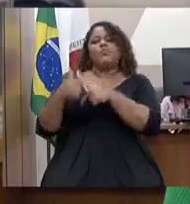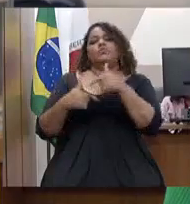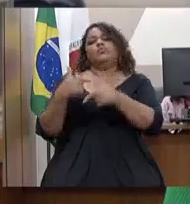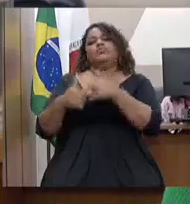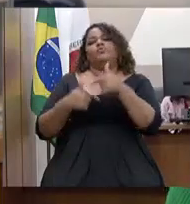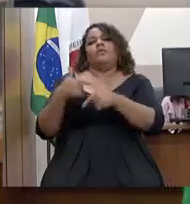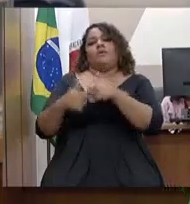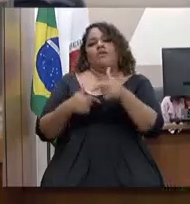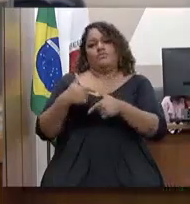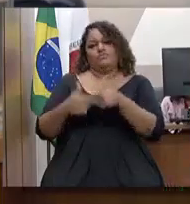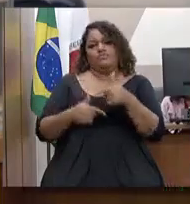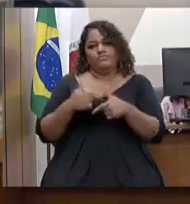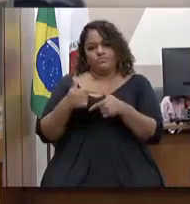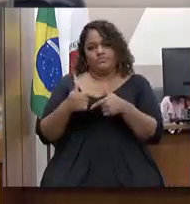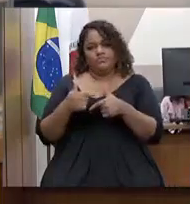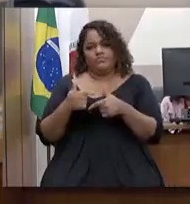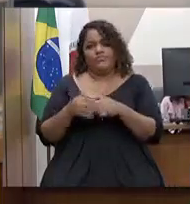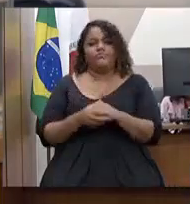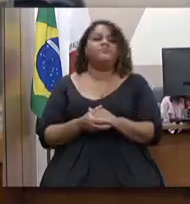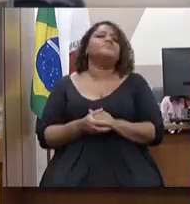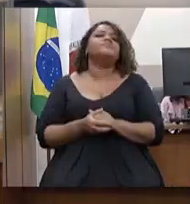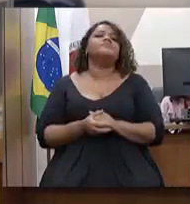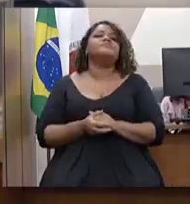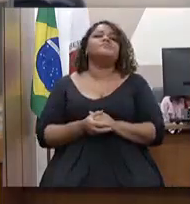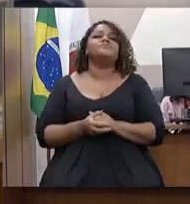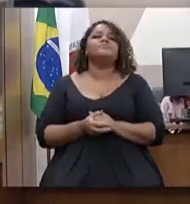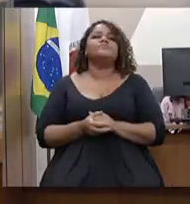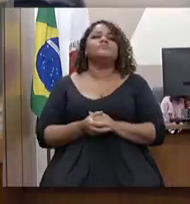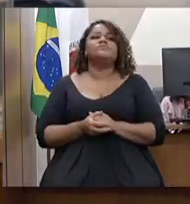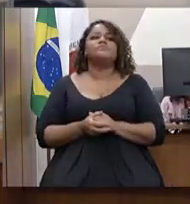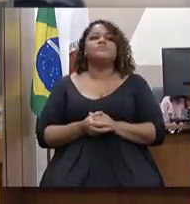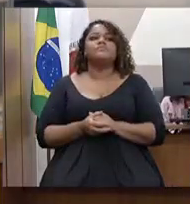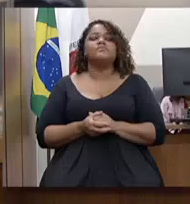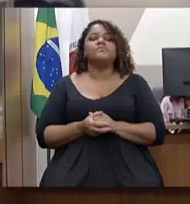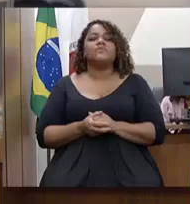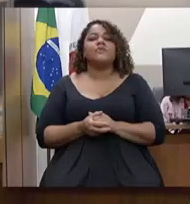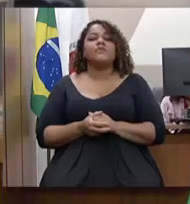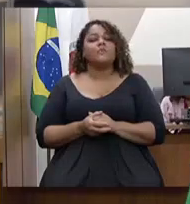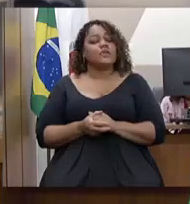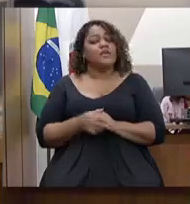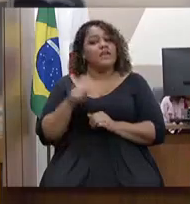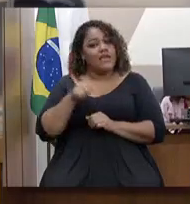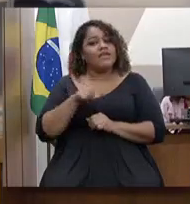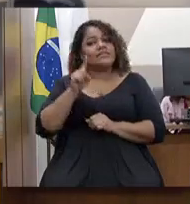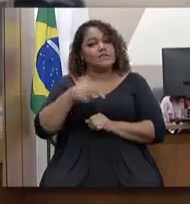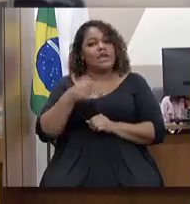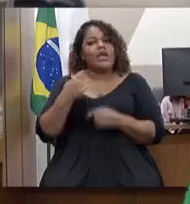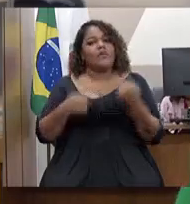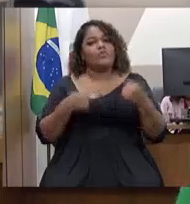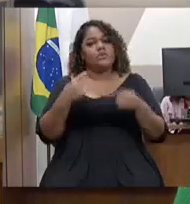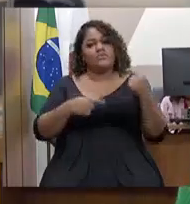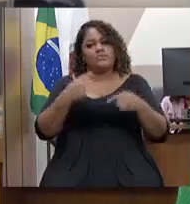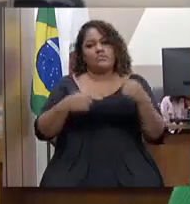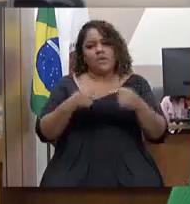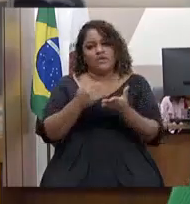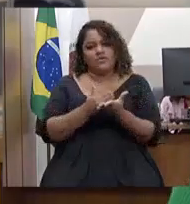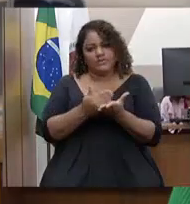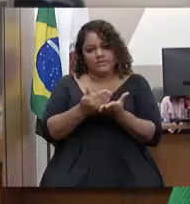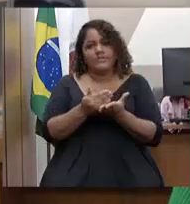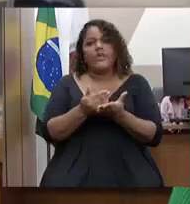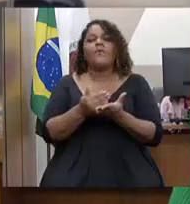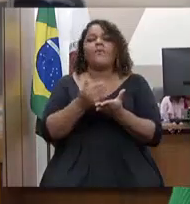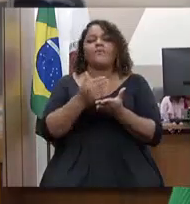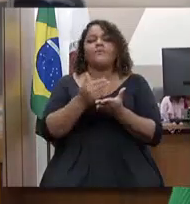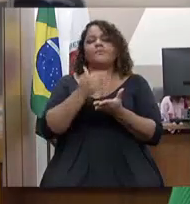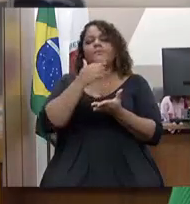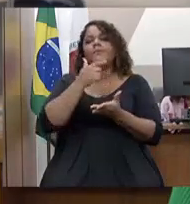nos cabe eu acredito que essa ideia vai ser um debate Inicial e que jogue luz na questão